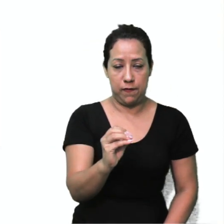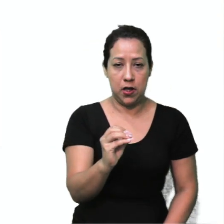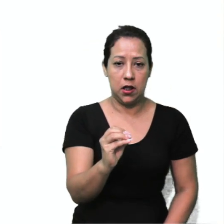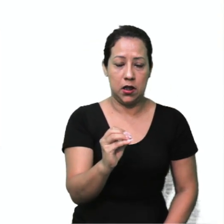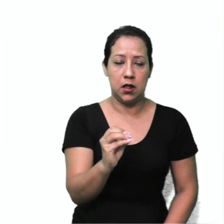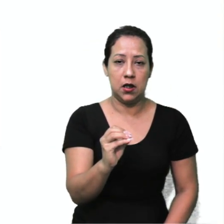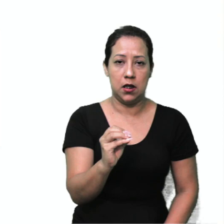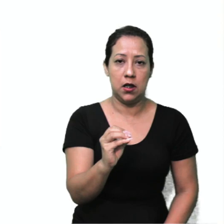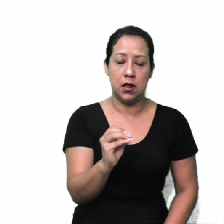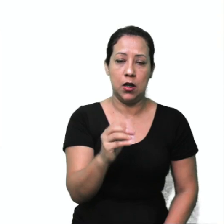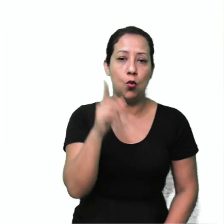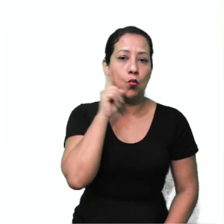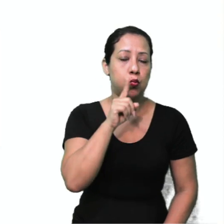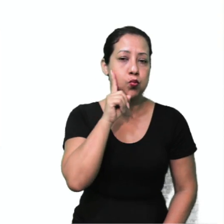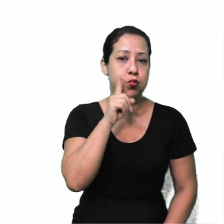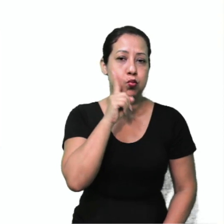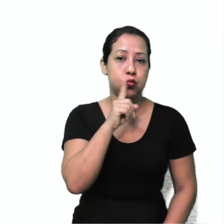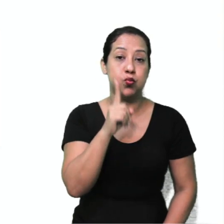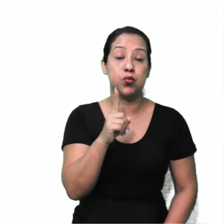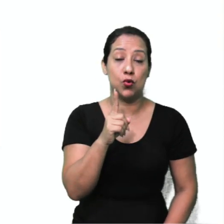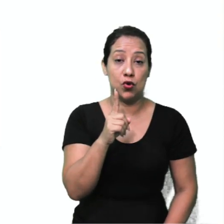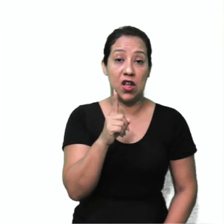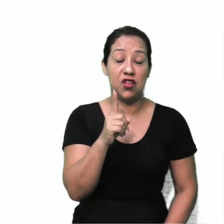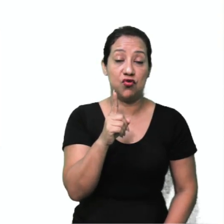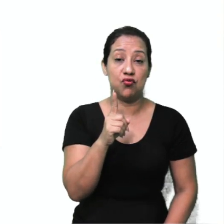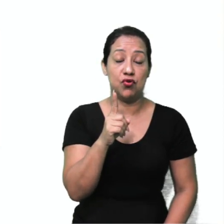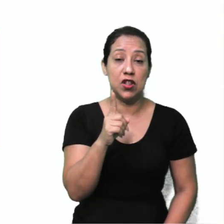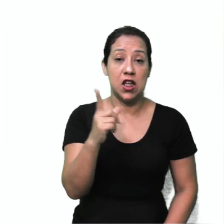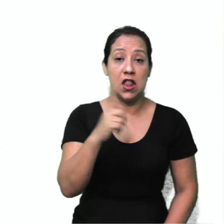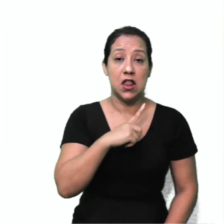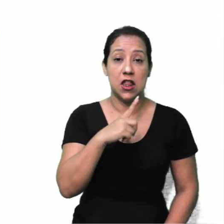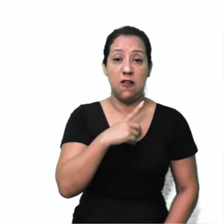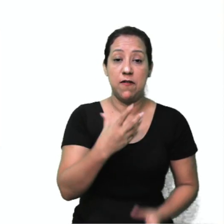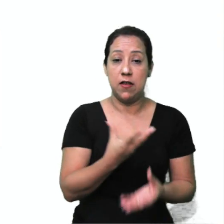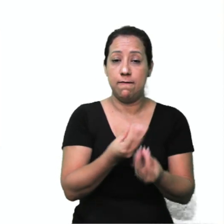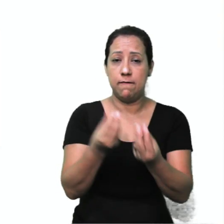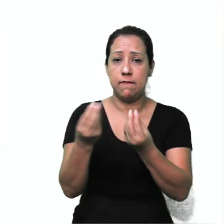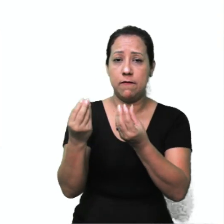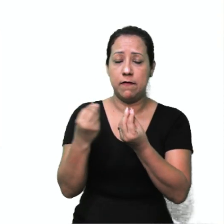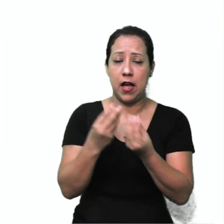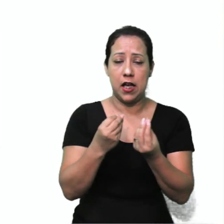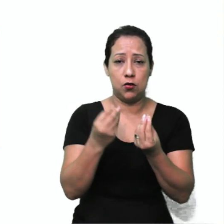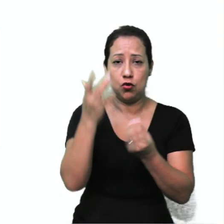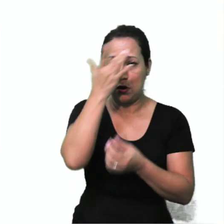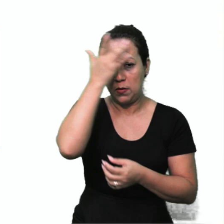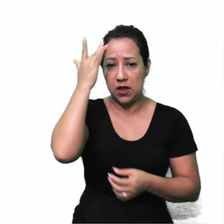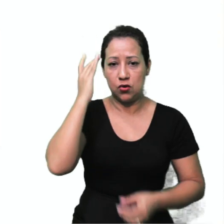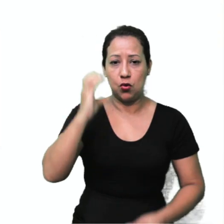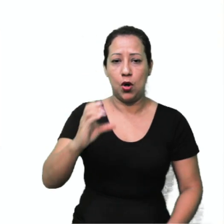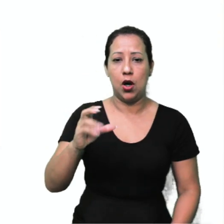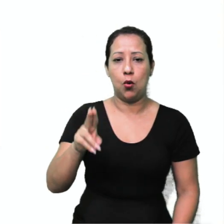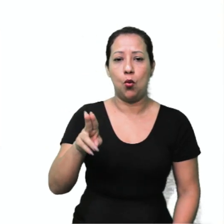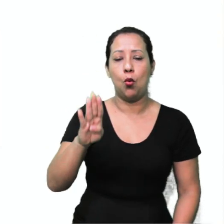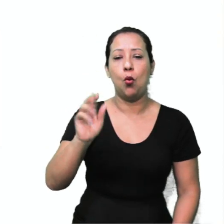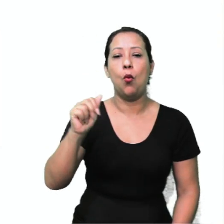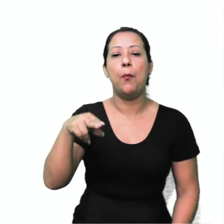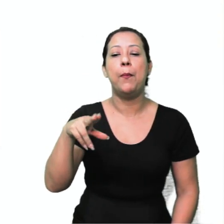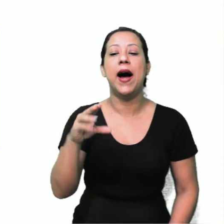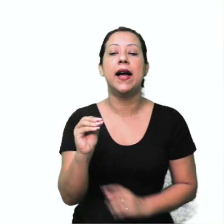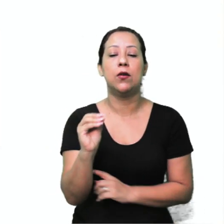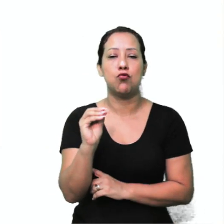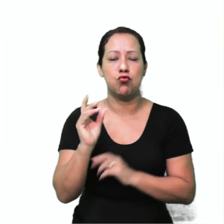Unidos. Isso se deu em razão da crise que envolveu a extinta URSS, é a União da